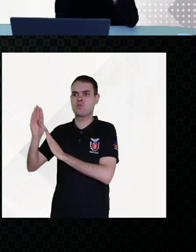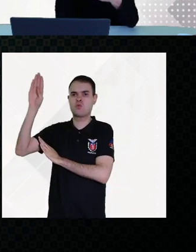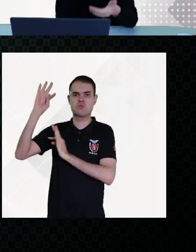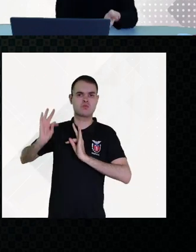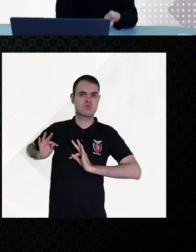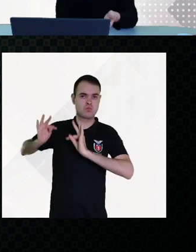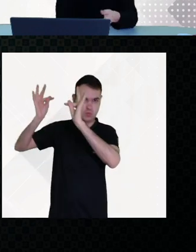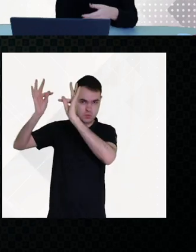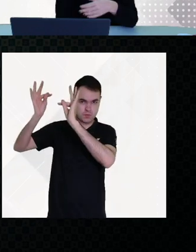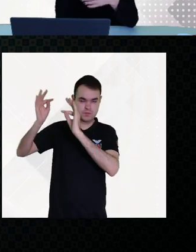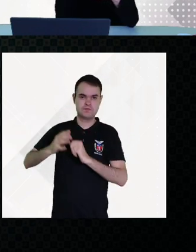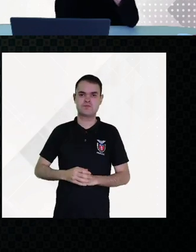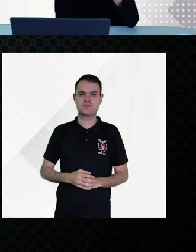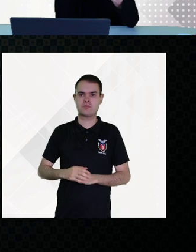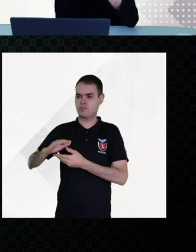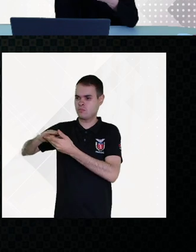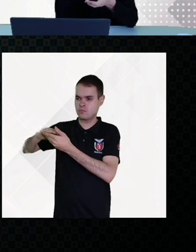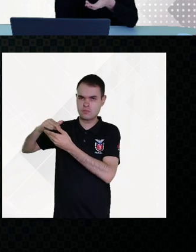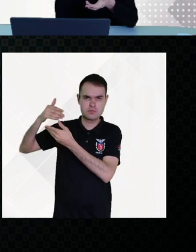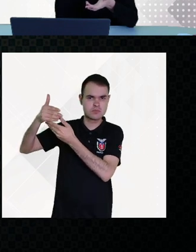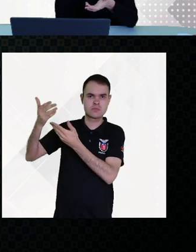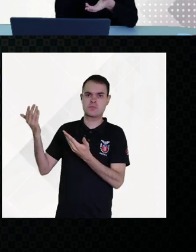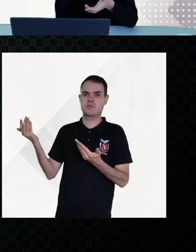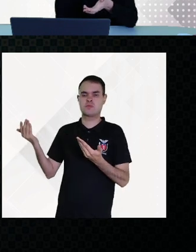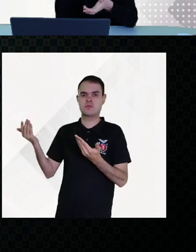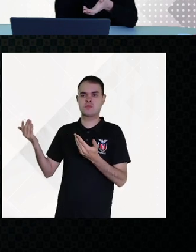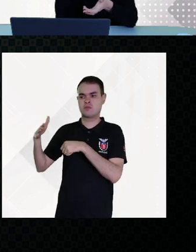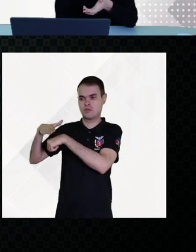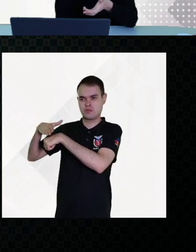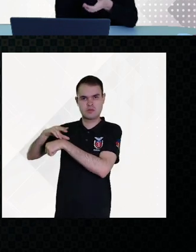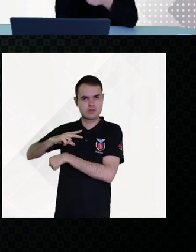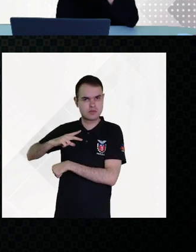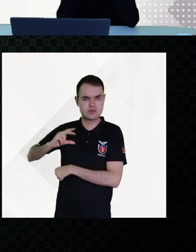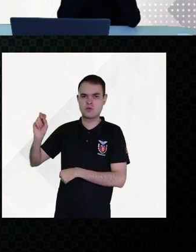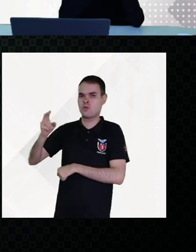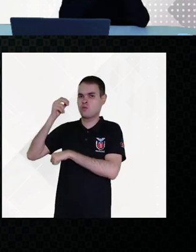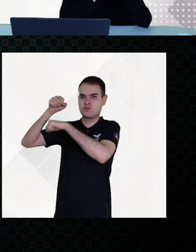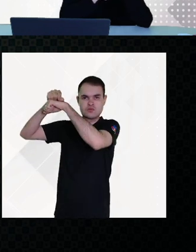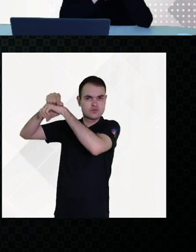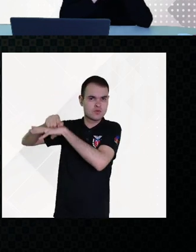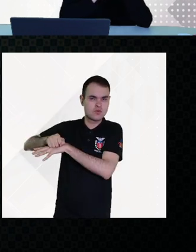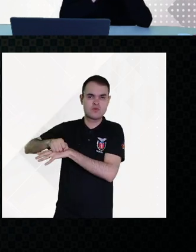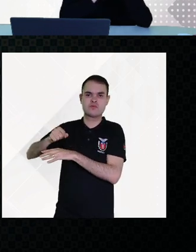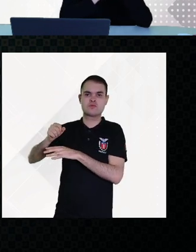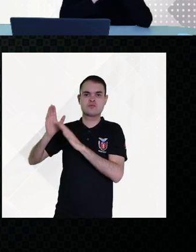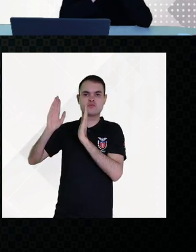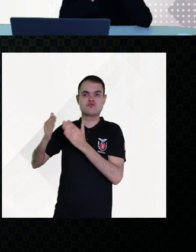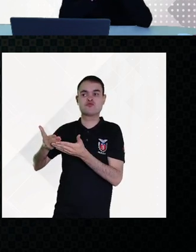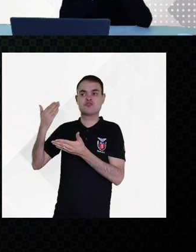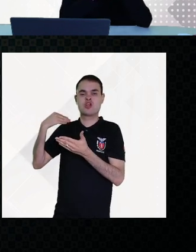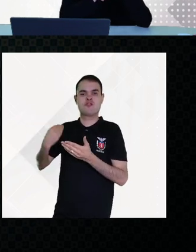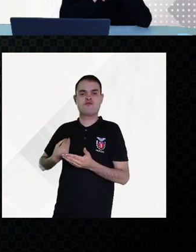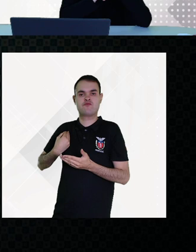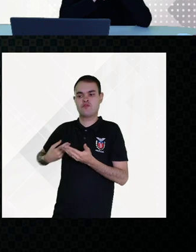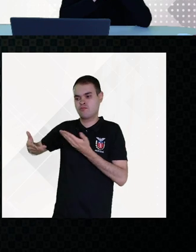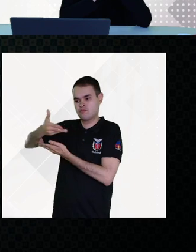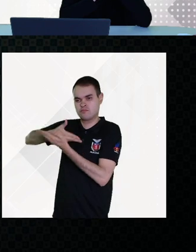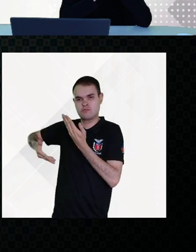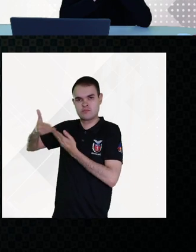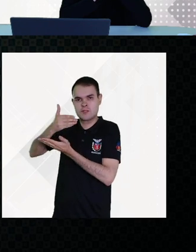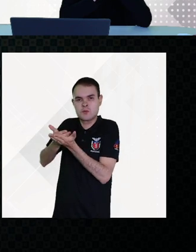Poder ter um laptop, poder ter um software. A gente já teve uma vivência no início do nosso